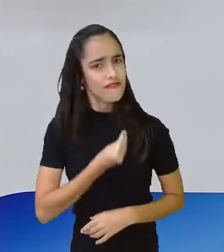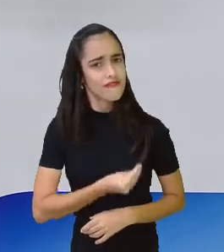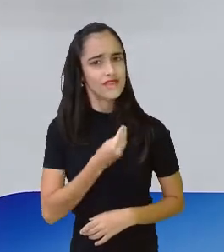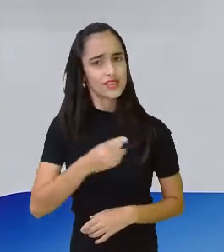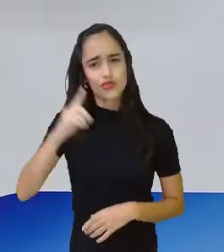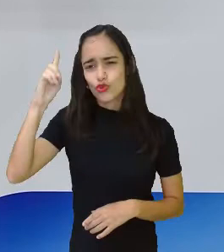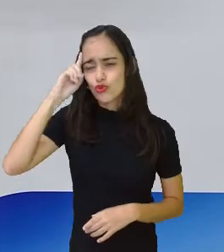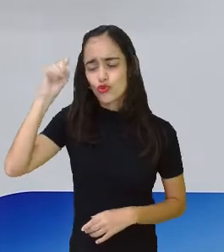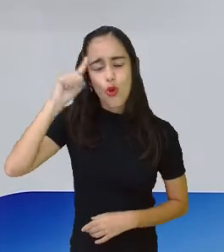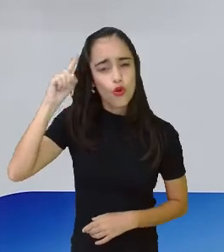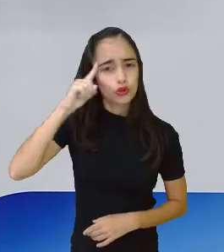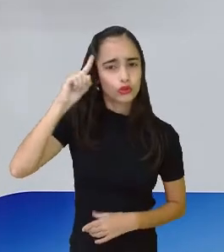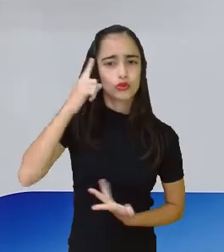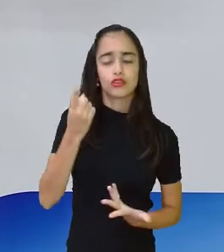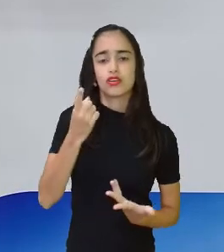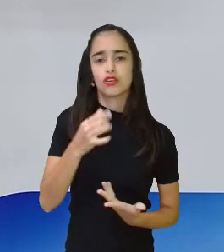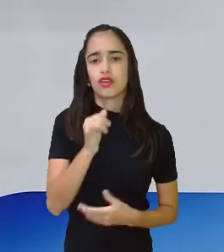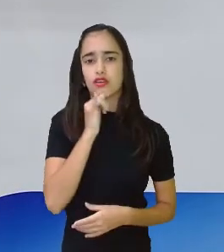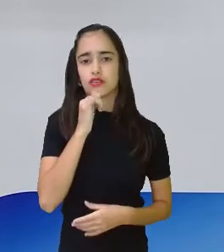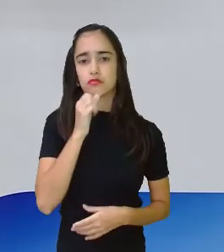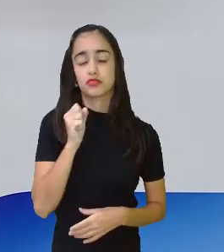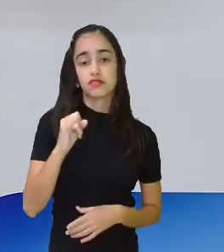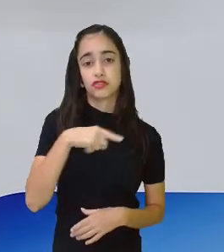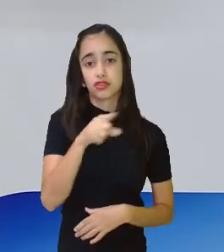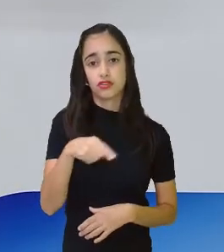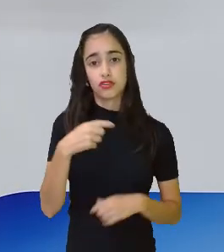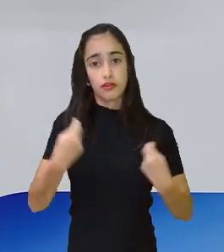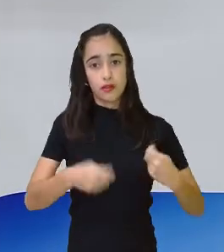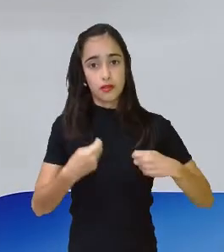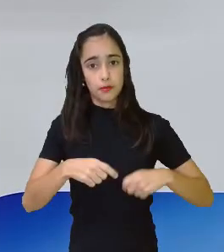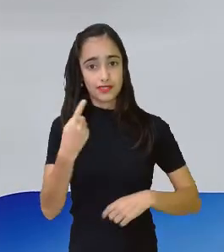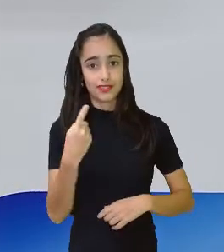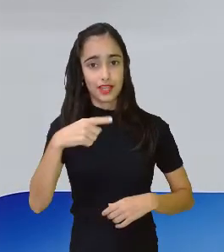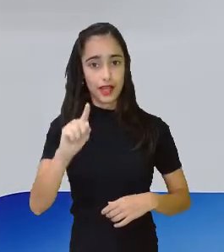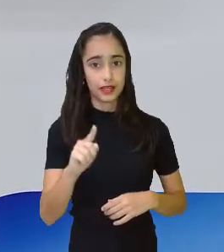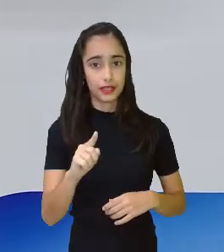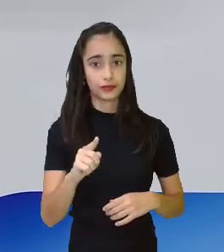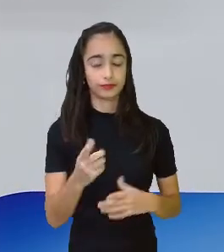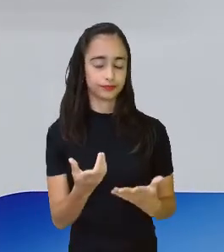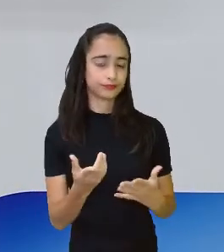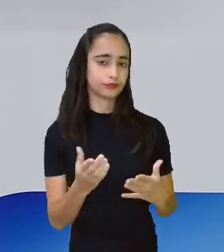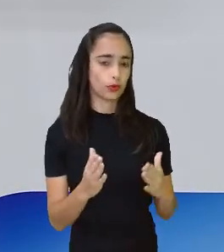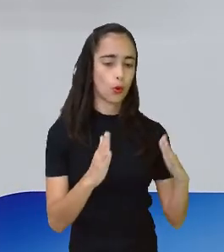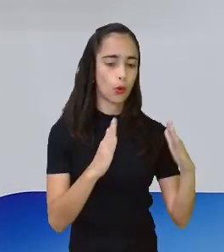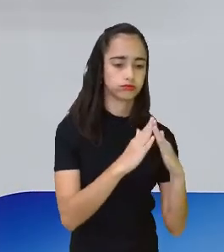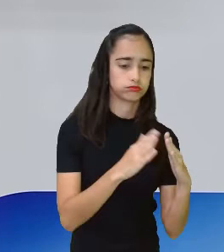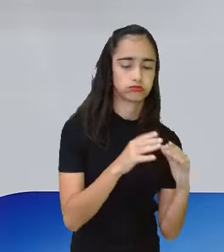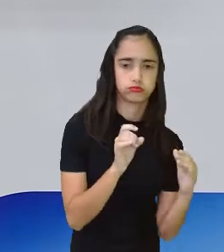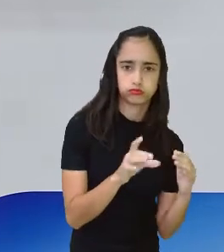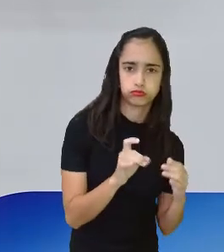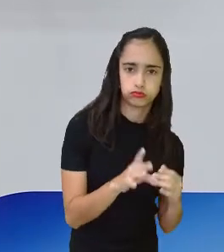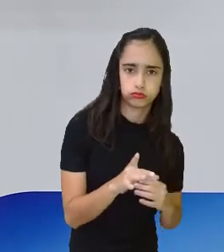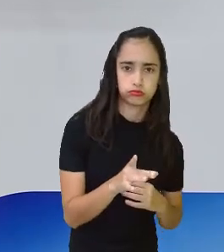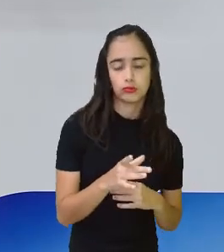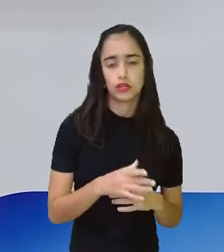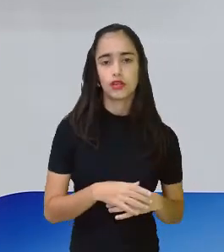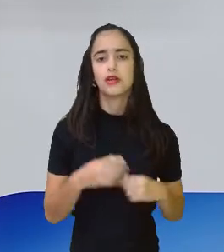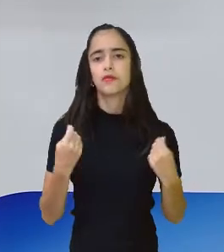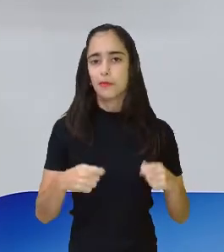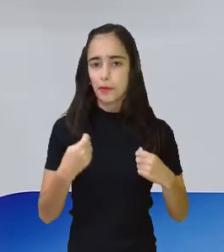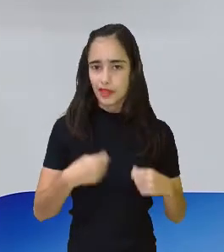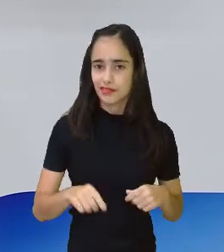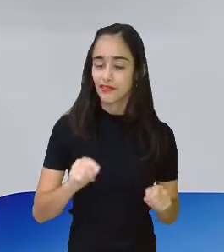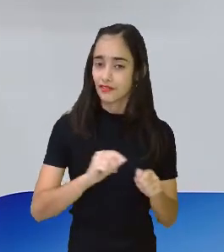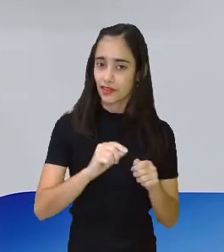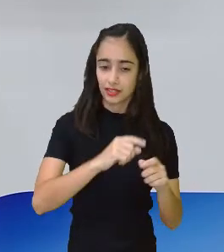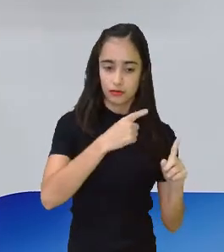precisa ir na barraca comprar os bombons e tem os centavos, ele vai precisar fazer uma adição para te dar o troco ou para te